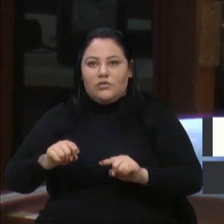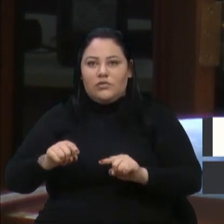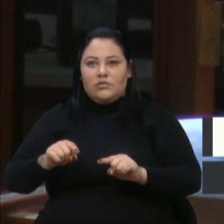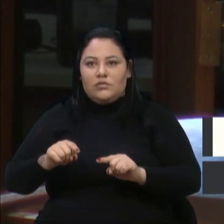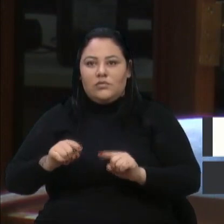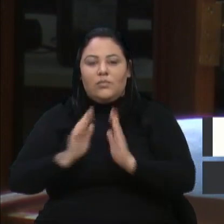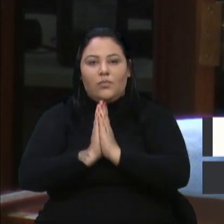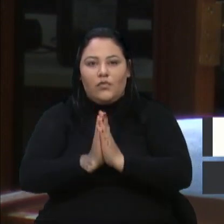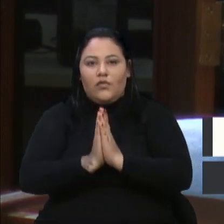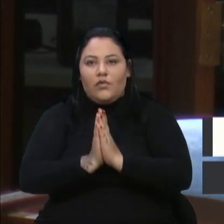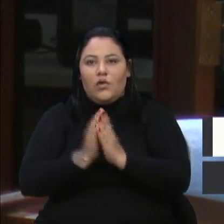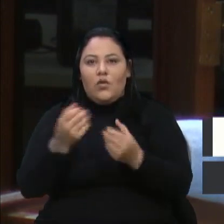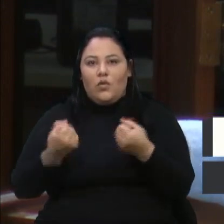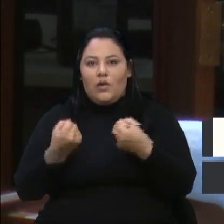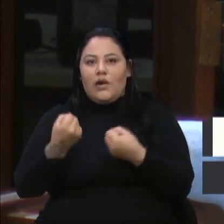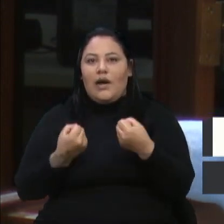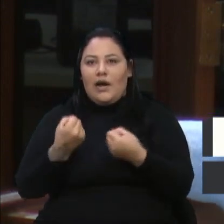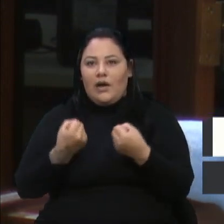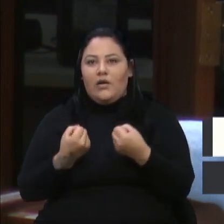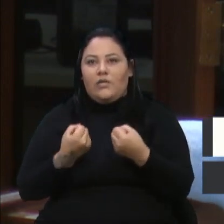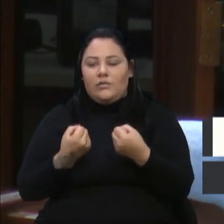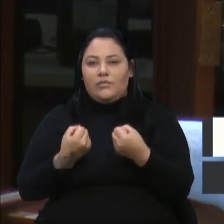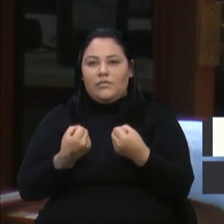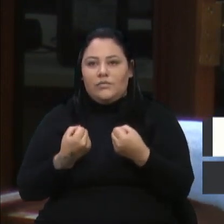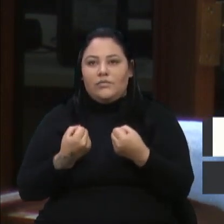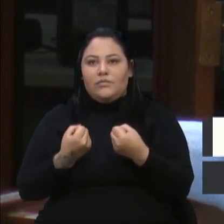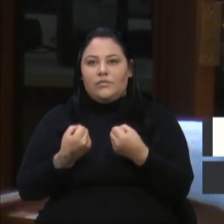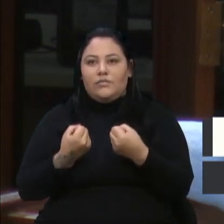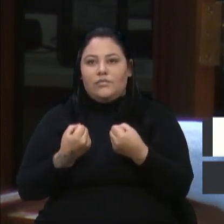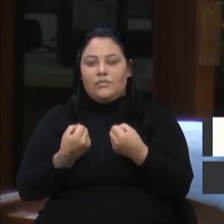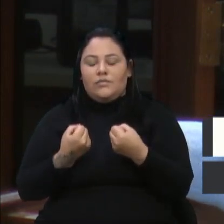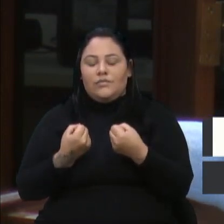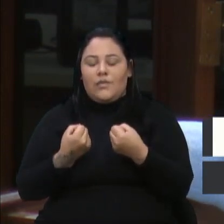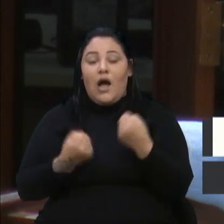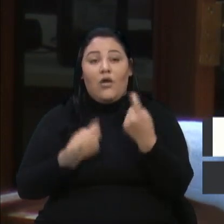literalmente, o carro na mão de alguns cidadãos é uma arma.